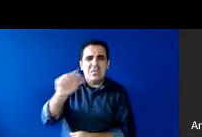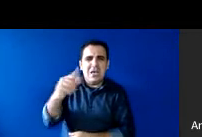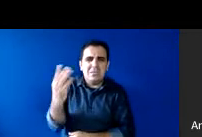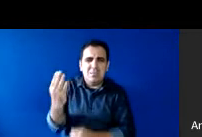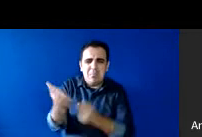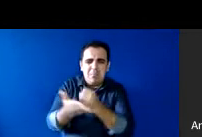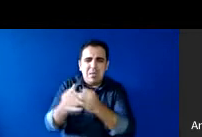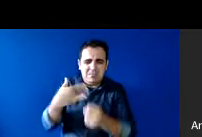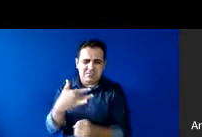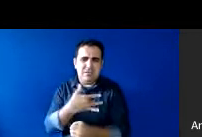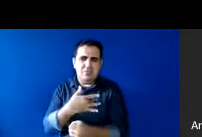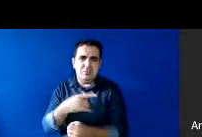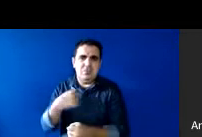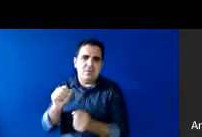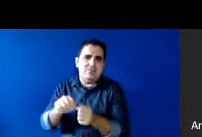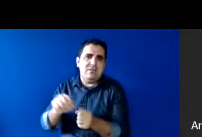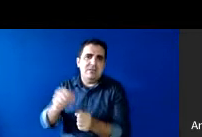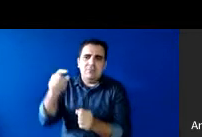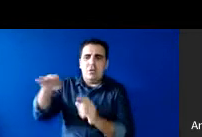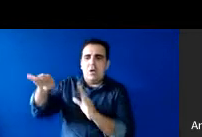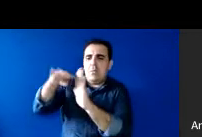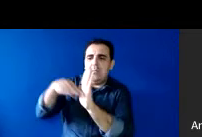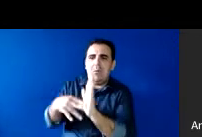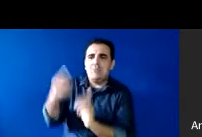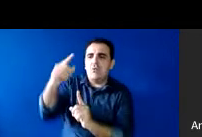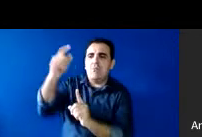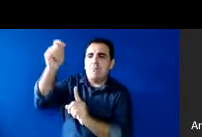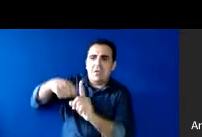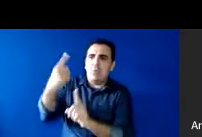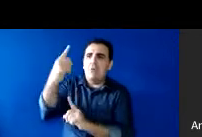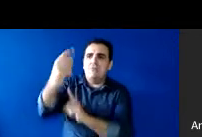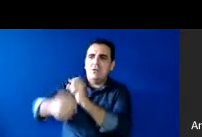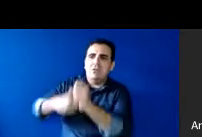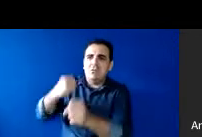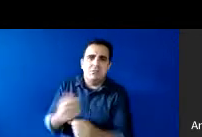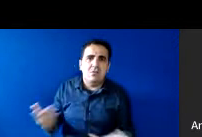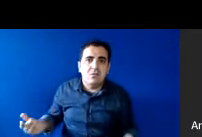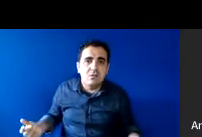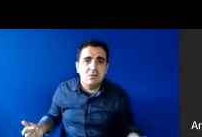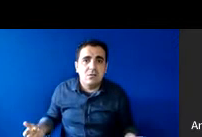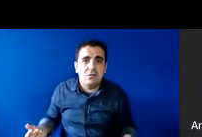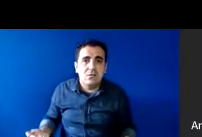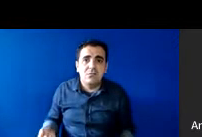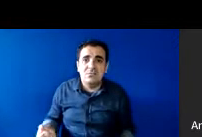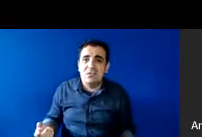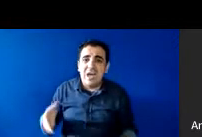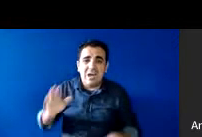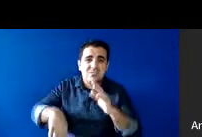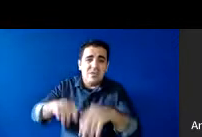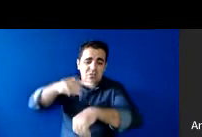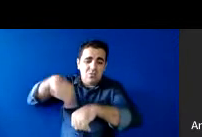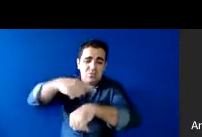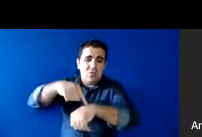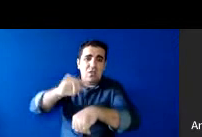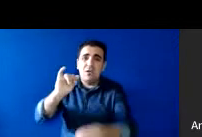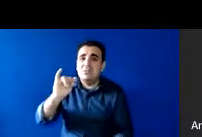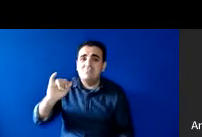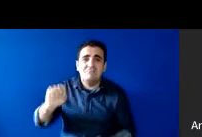marcar um planejamento reprodutivo uma vez por mês, num horário onde é impossível, muitas vezes, uma